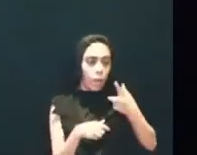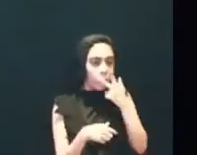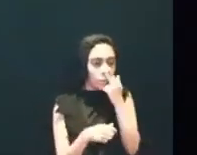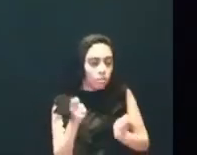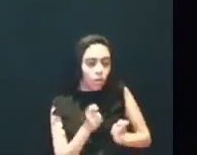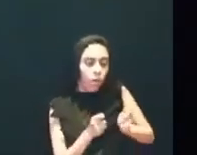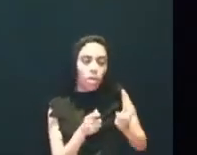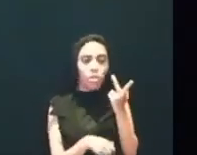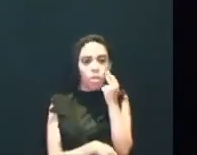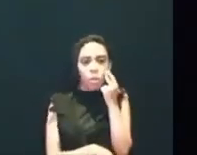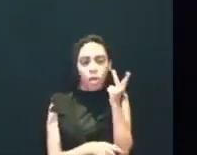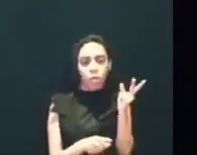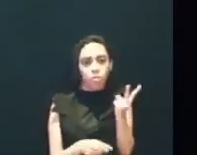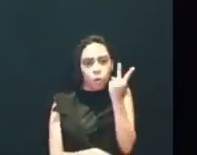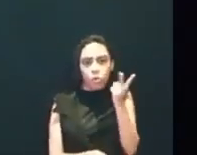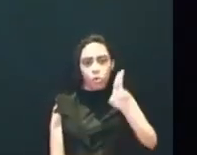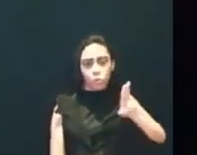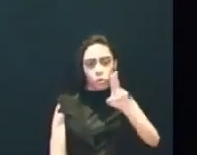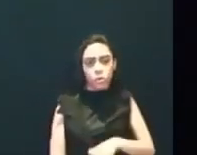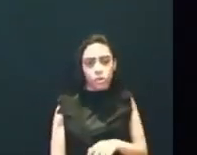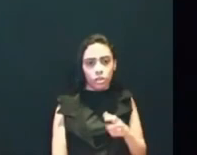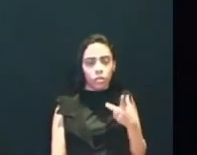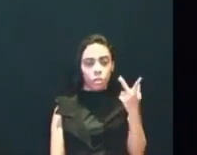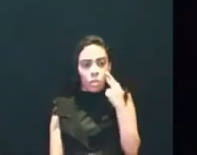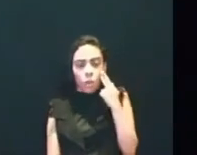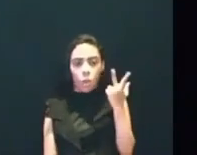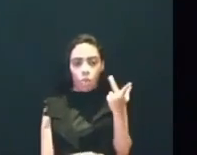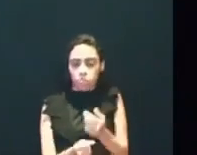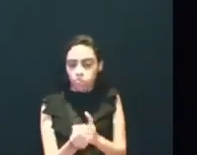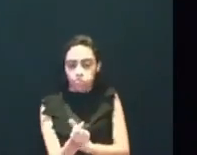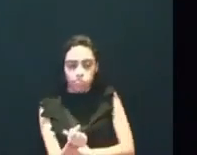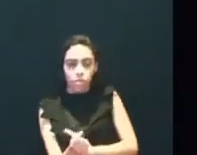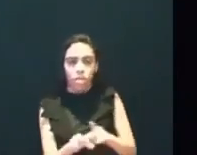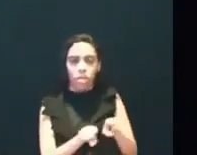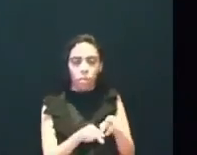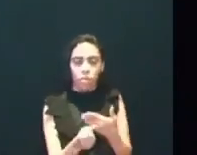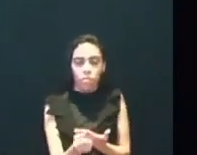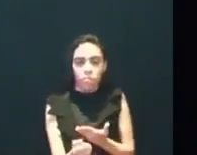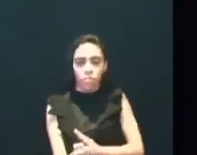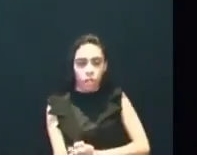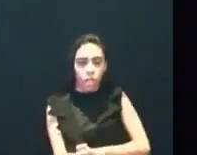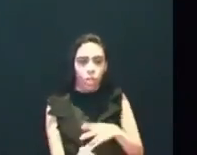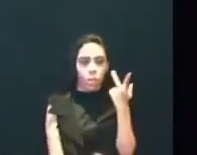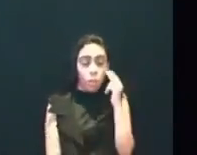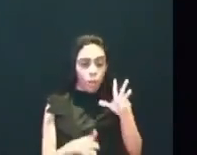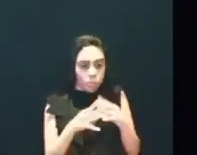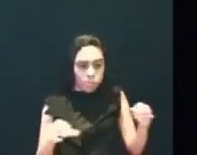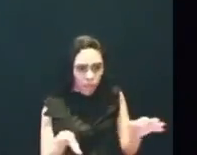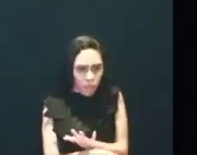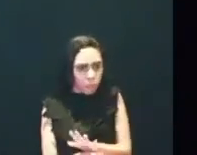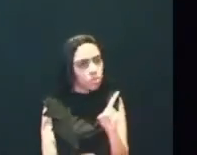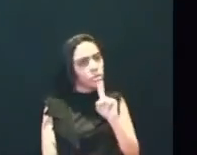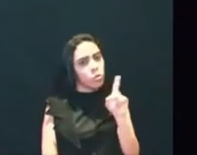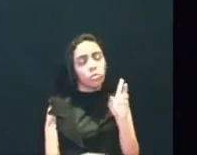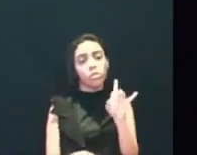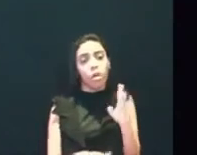hipertensão, toma remédio para controlar a diabetes. Sua glicemia está normal, sua pressão está normal. Mas você não ficou curado, nem da diabetes, nem